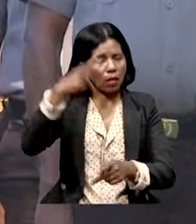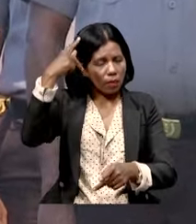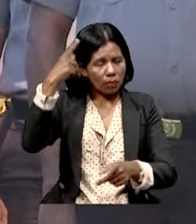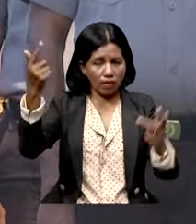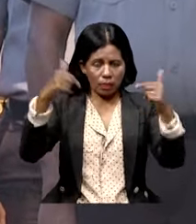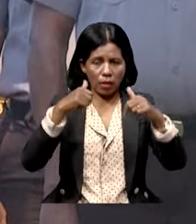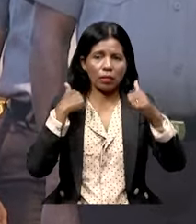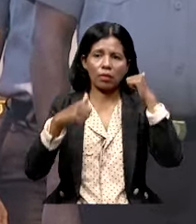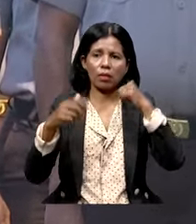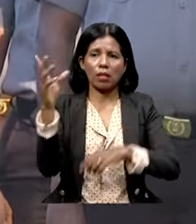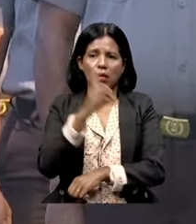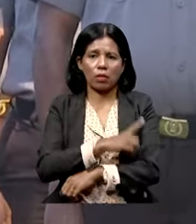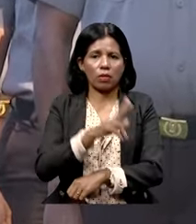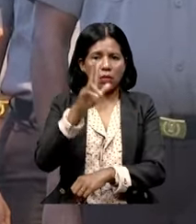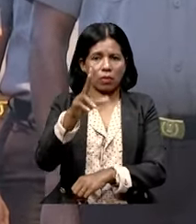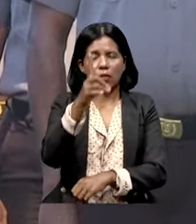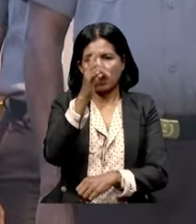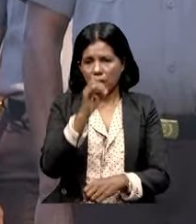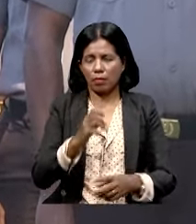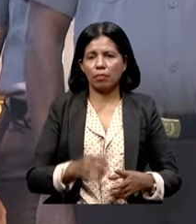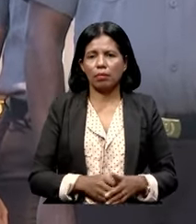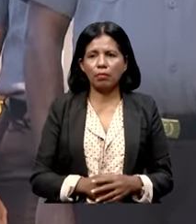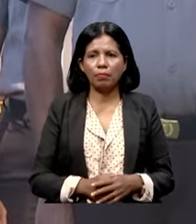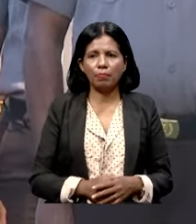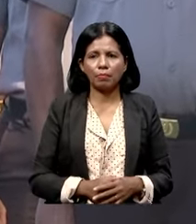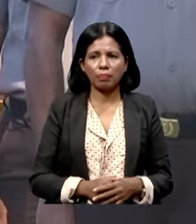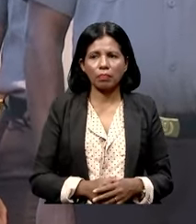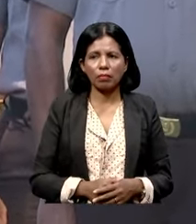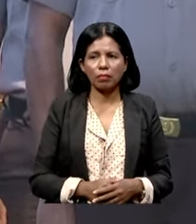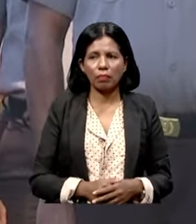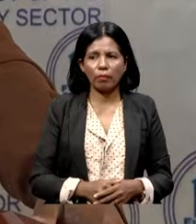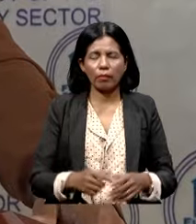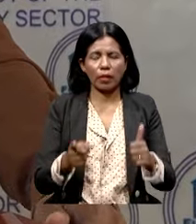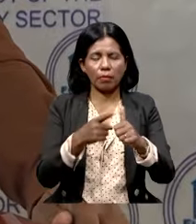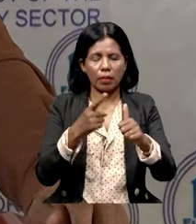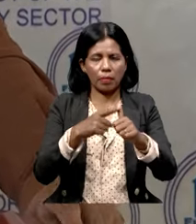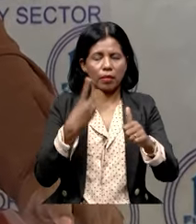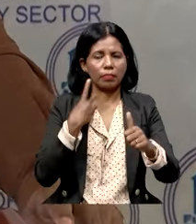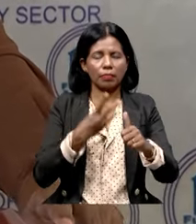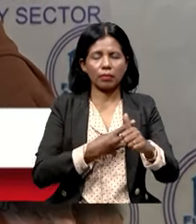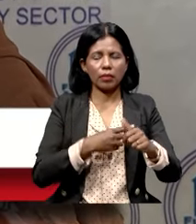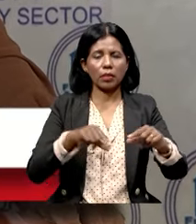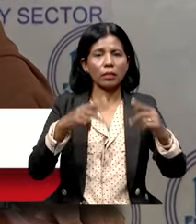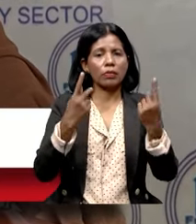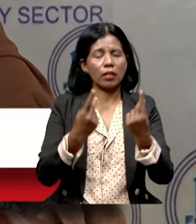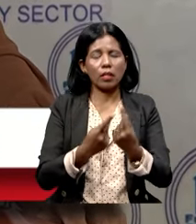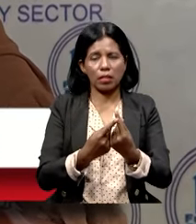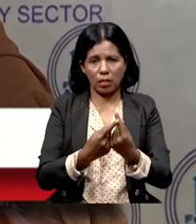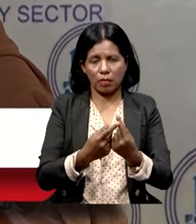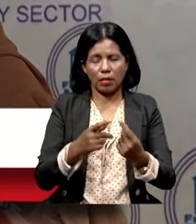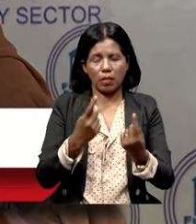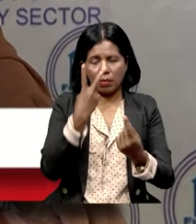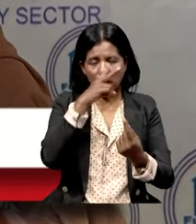em atividade durante Lorontolo e a capital dele. Primeiro, a Fundação Mahim em observação geral, a